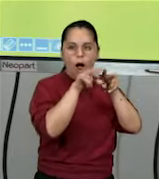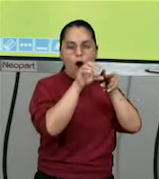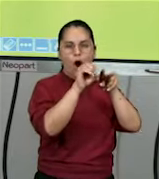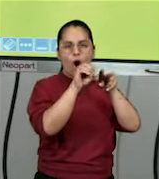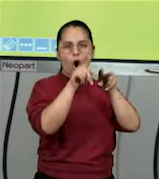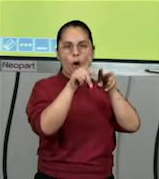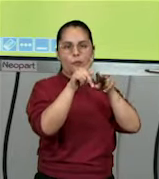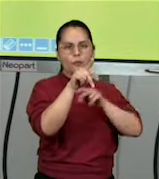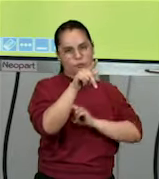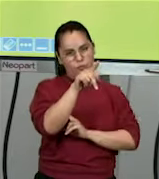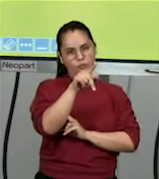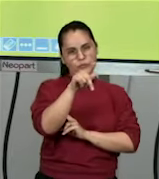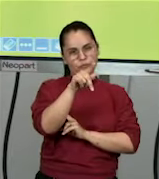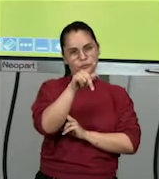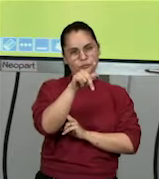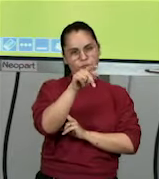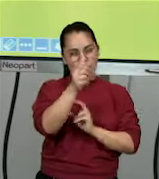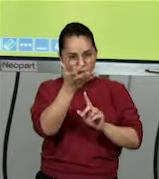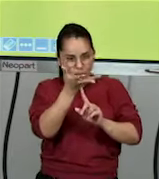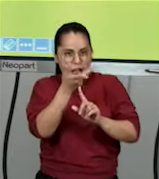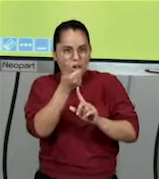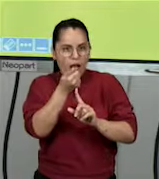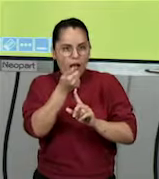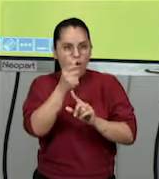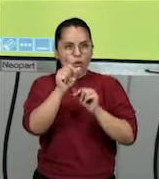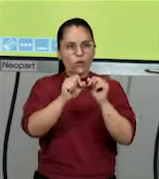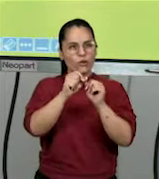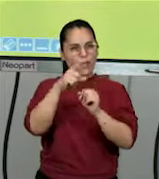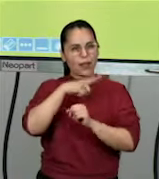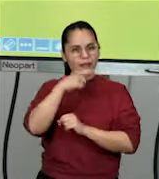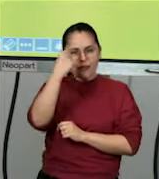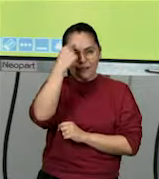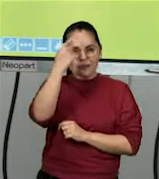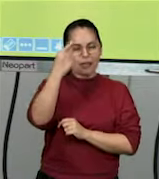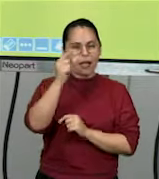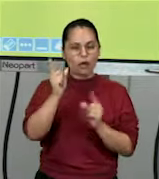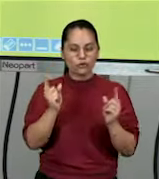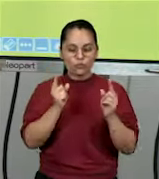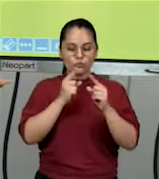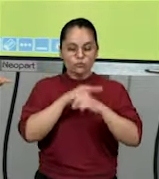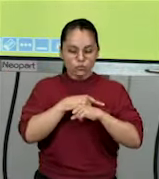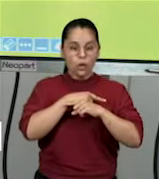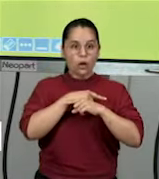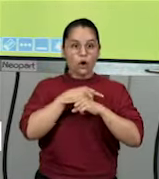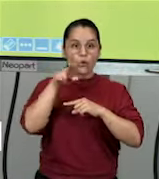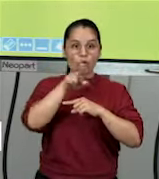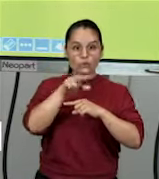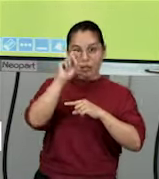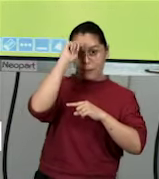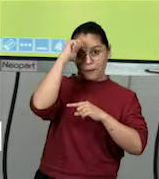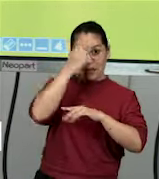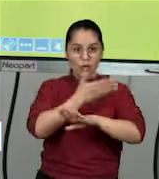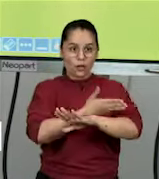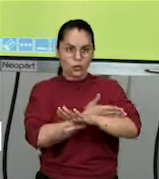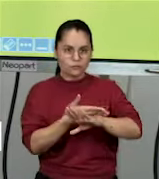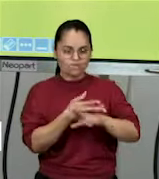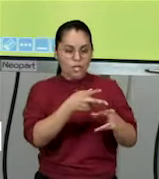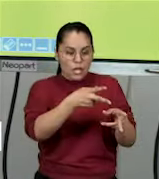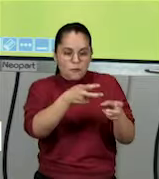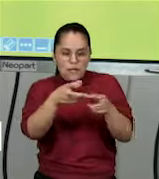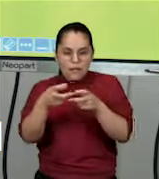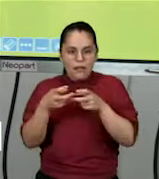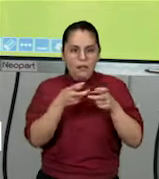op art, ela vai trabalhar muito com a ideia do contraste, do preto e do branco. A gente vai perceber que o